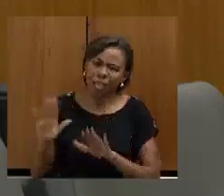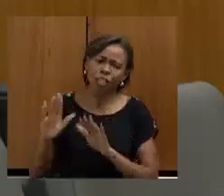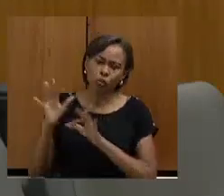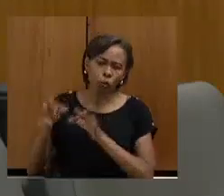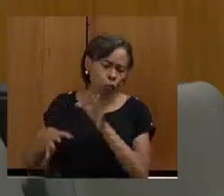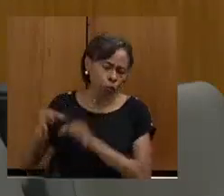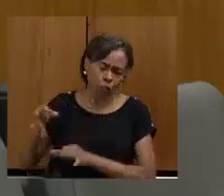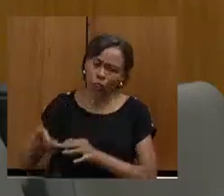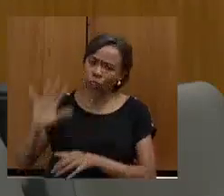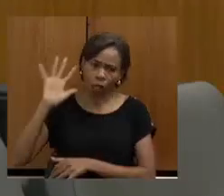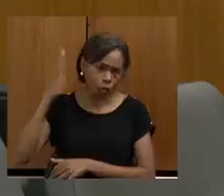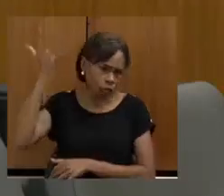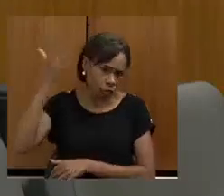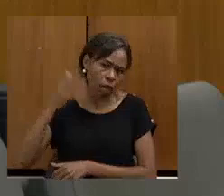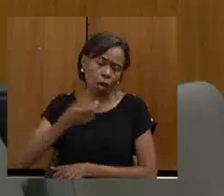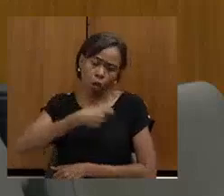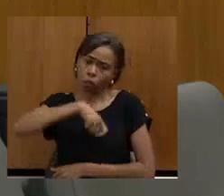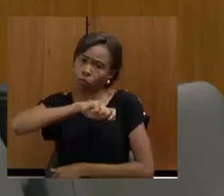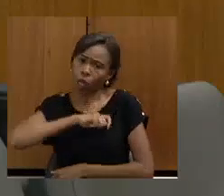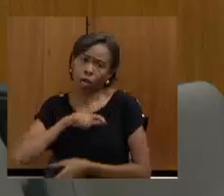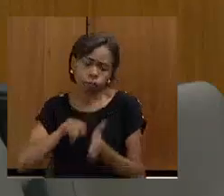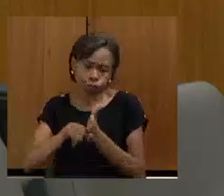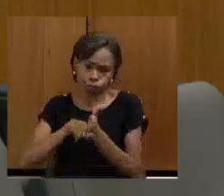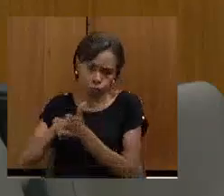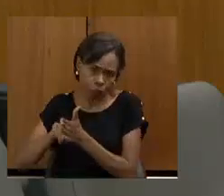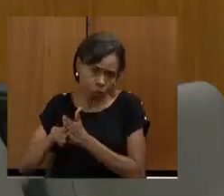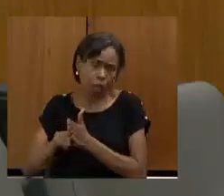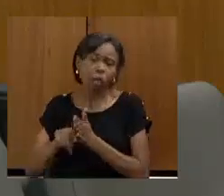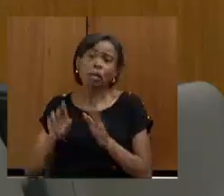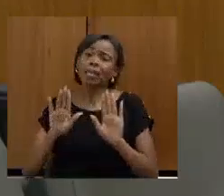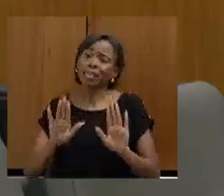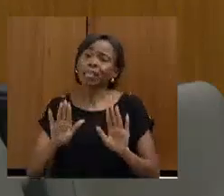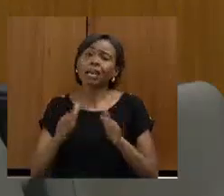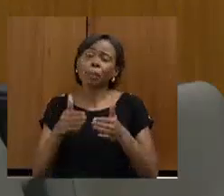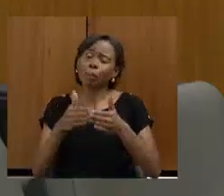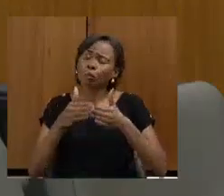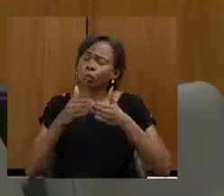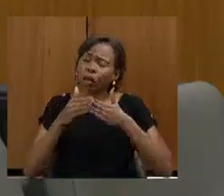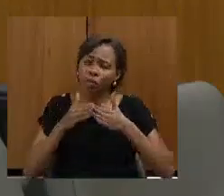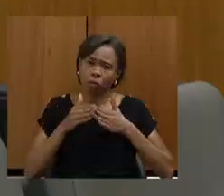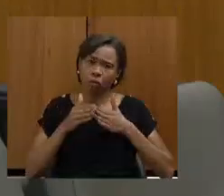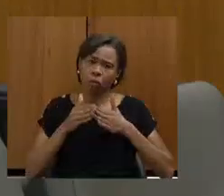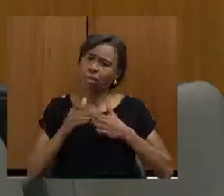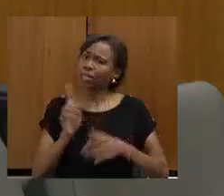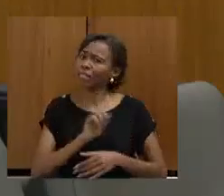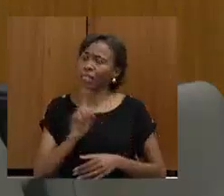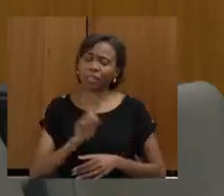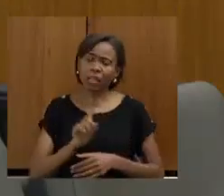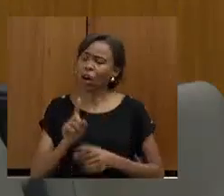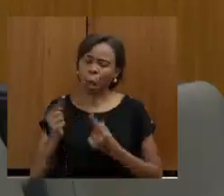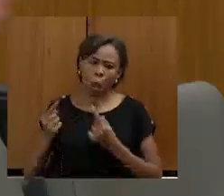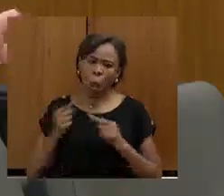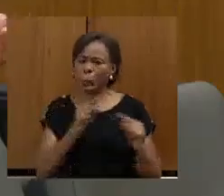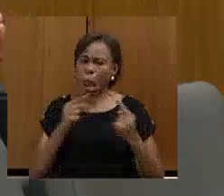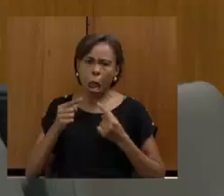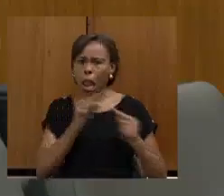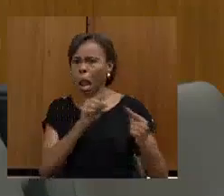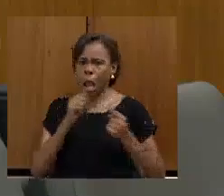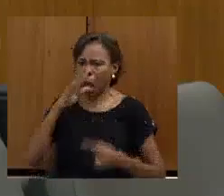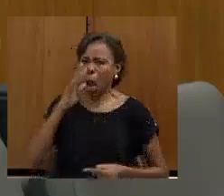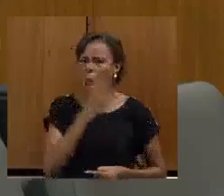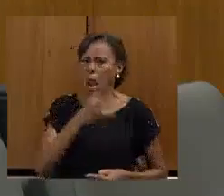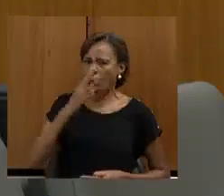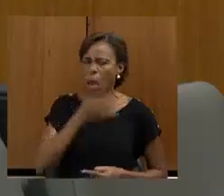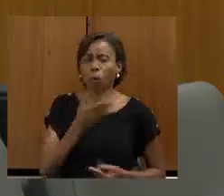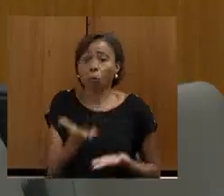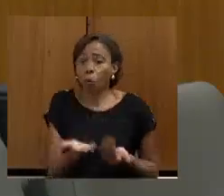delegados avançarem nas investigações e que não, por favor, eu suplico, não crucifiquem uma criança ou uma adolescente